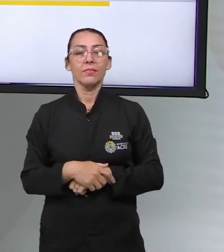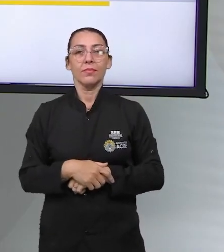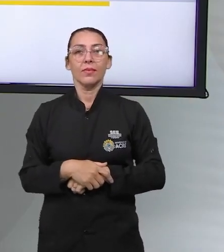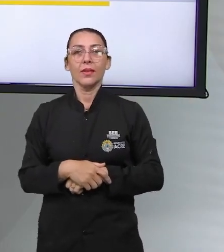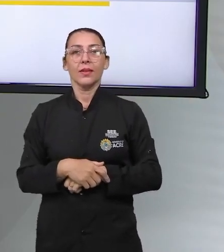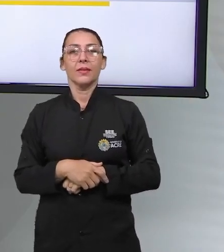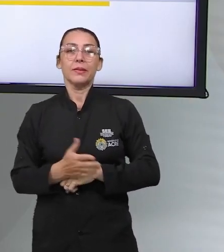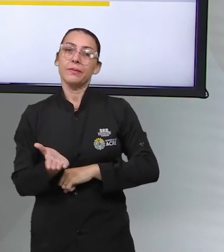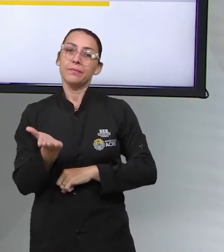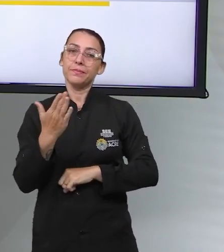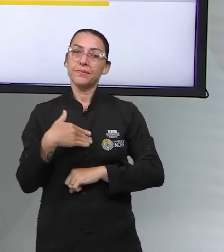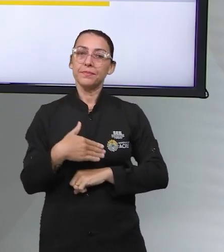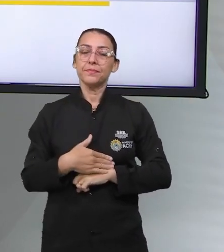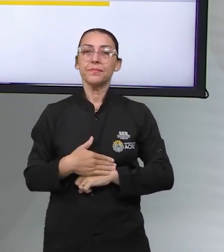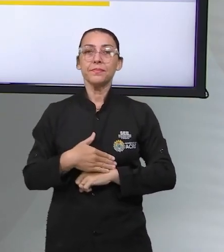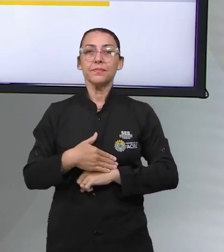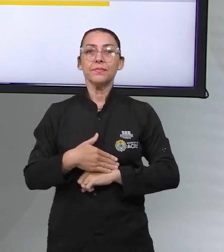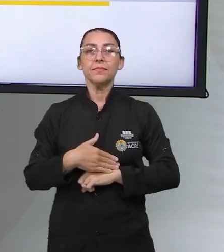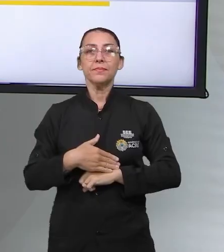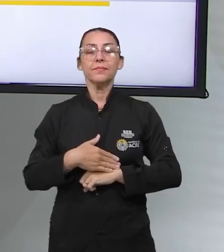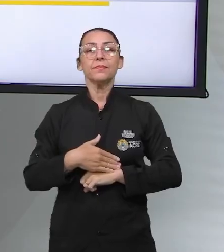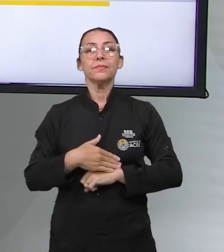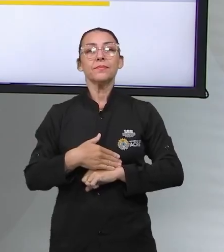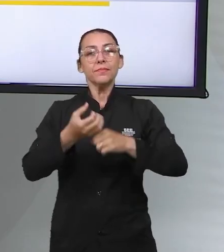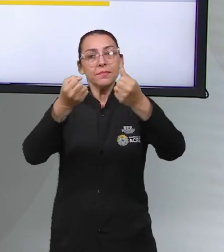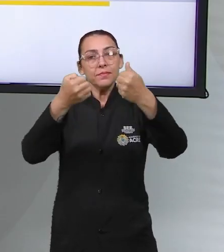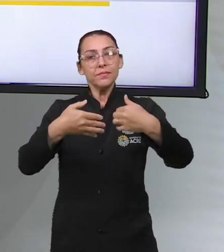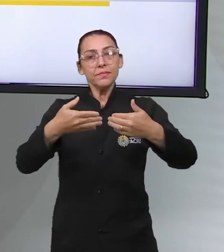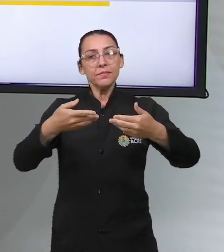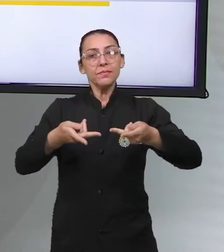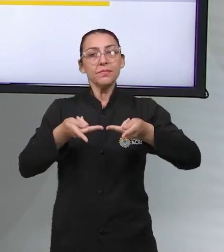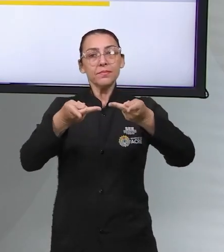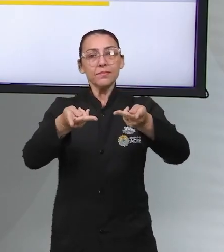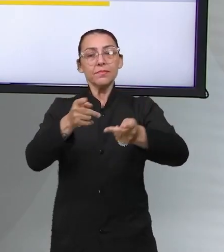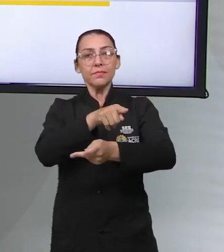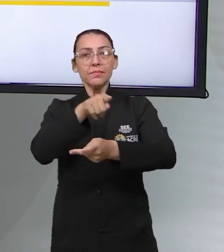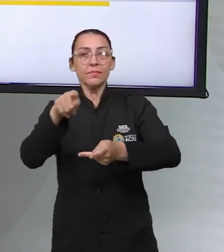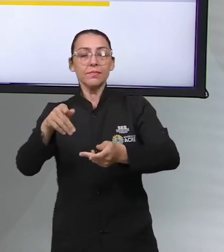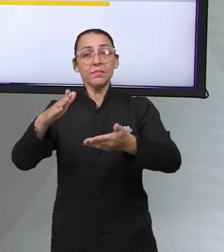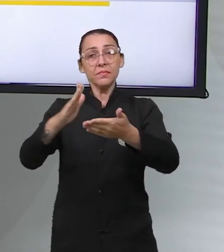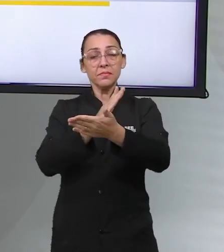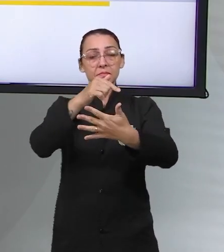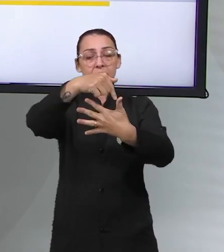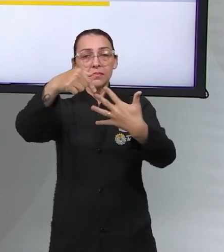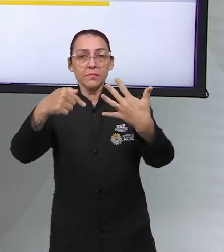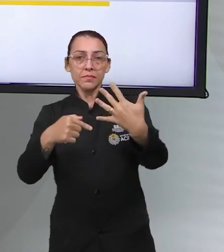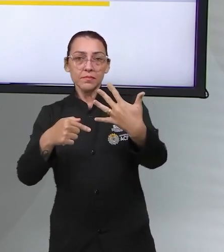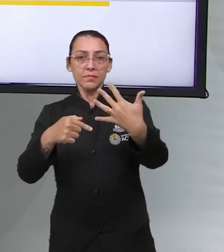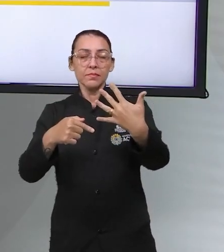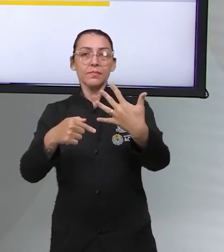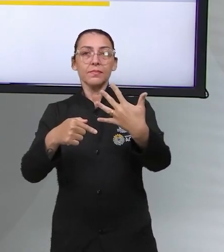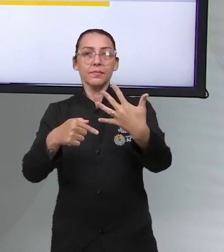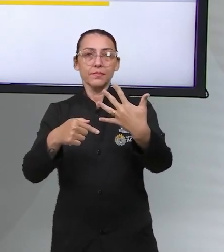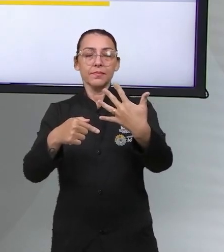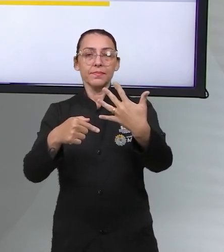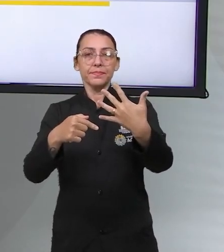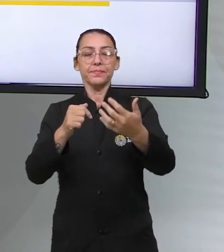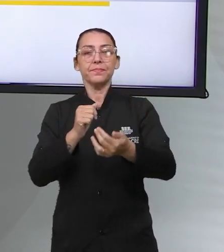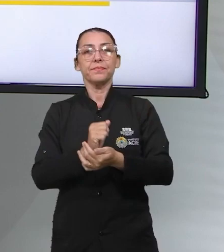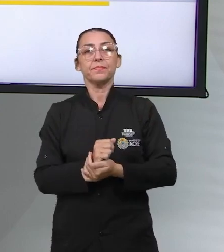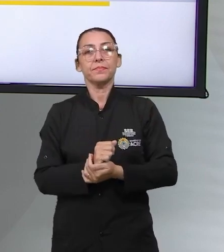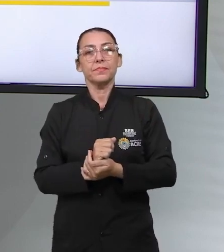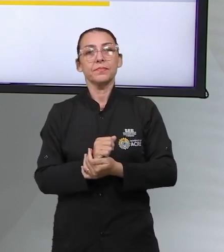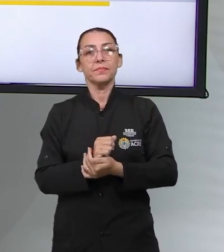cultural. Vamos debater, vou apresentar a vocês alguns elementos que vão, digamos